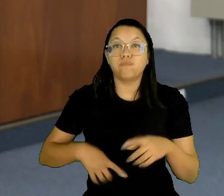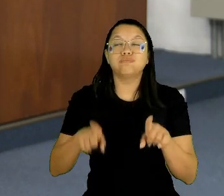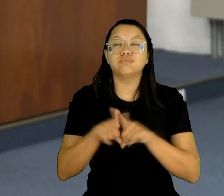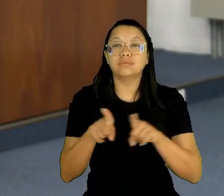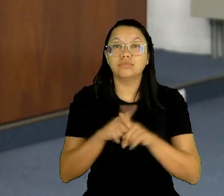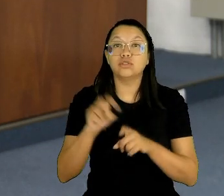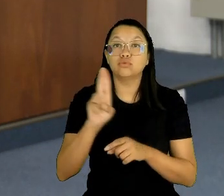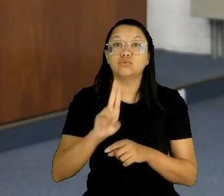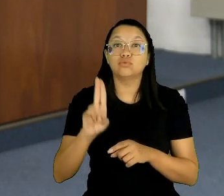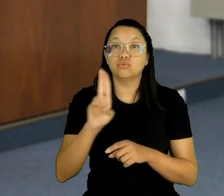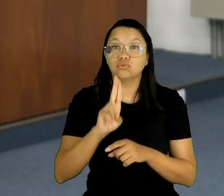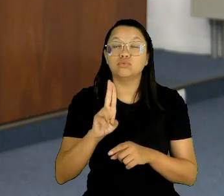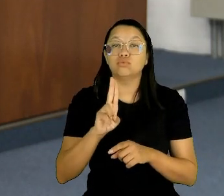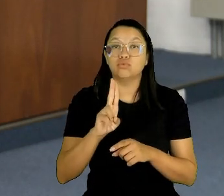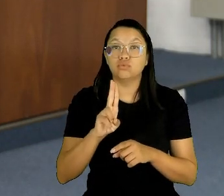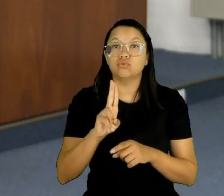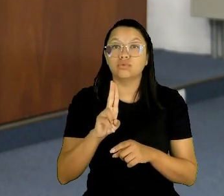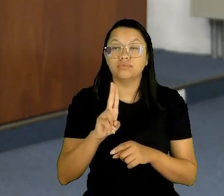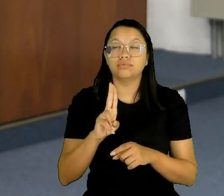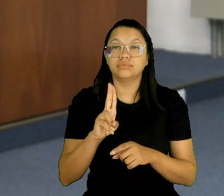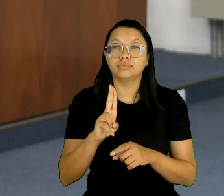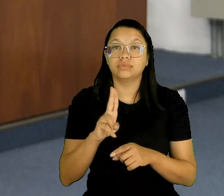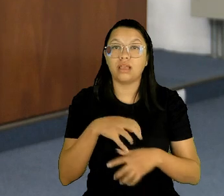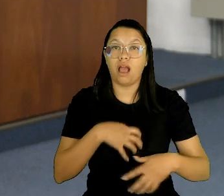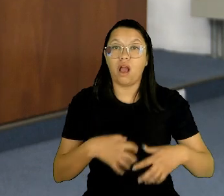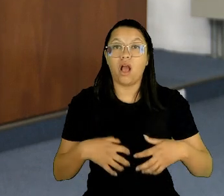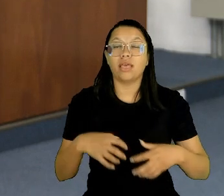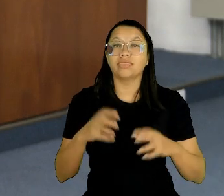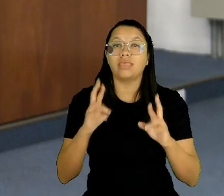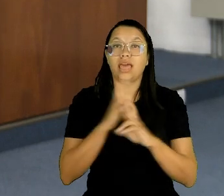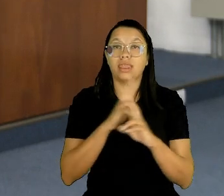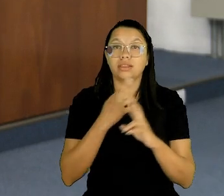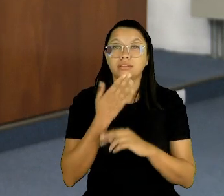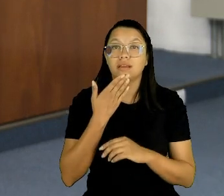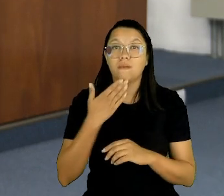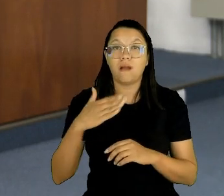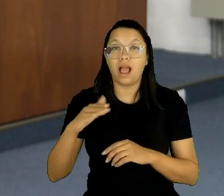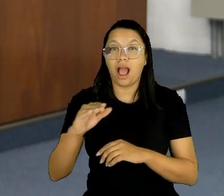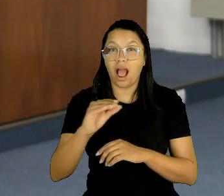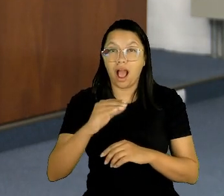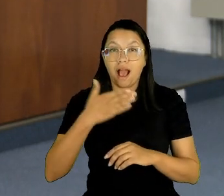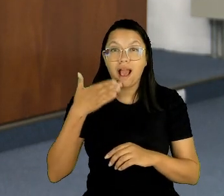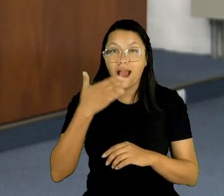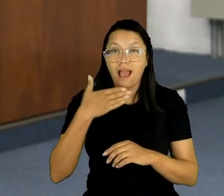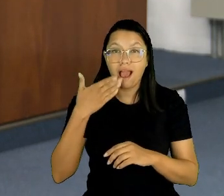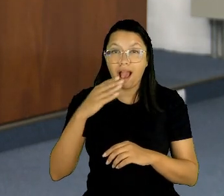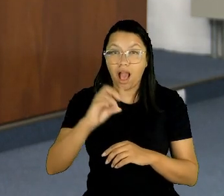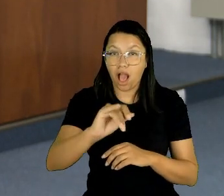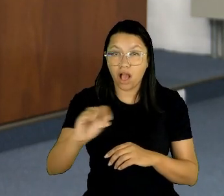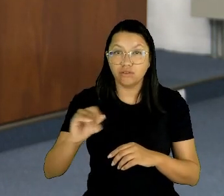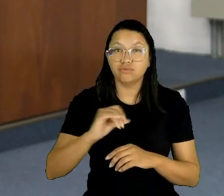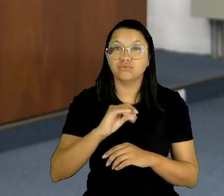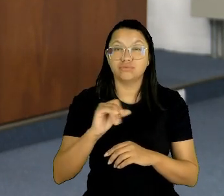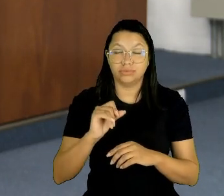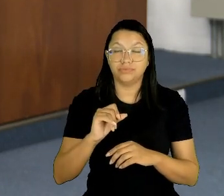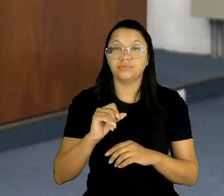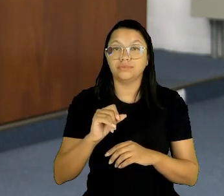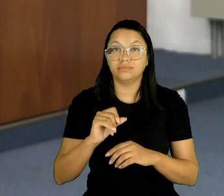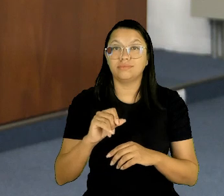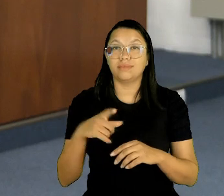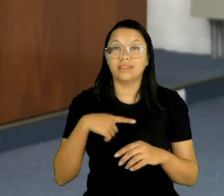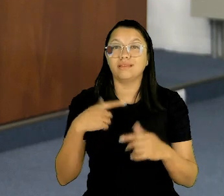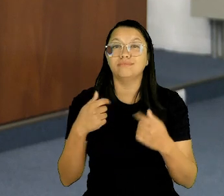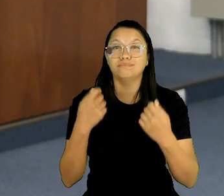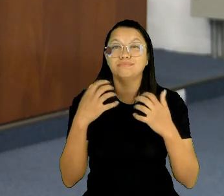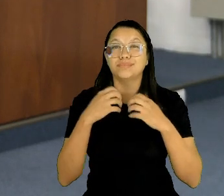como também a utilização nos órgãos desse açúcar. E o paciente que tem obesidade em especial acaba tendo um